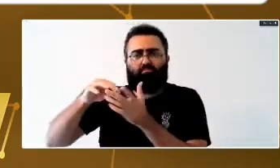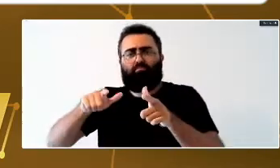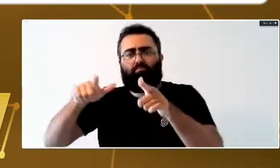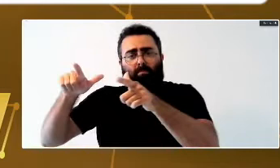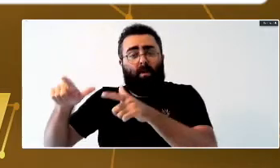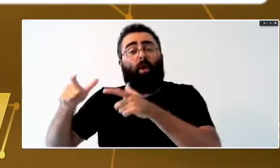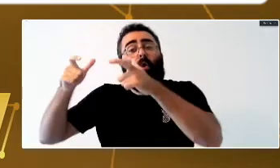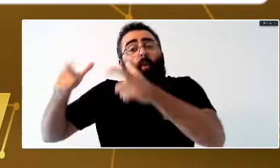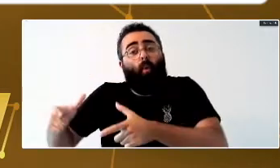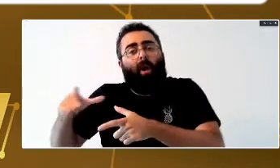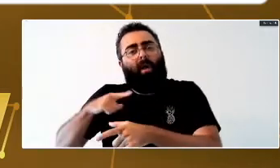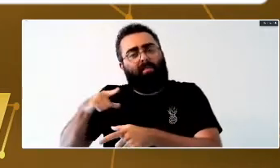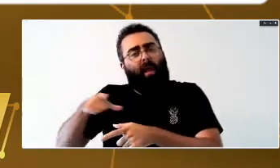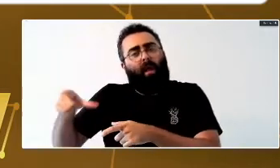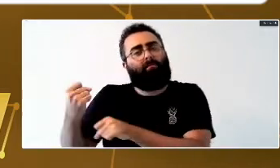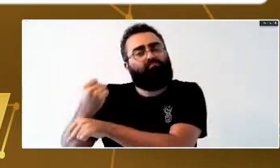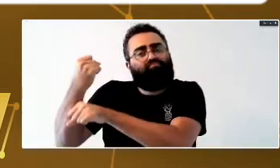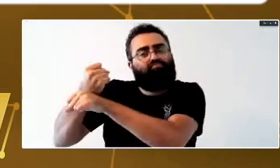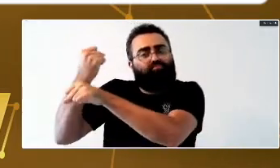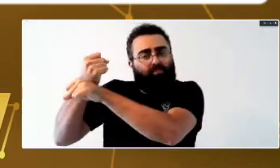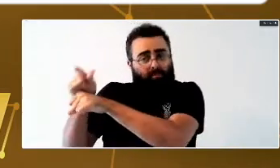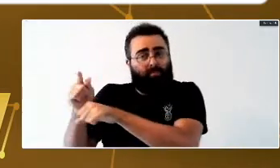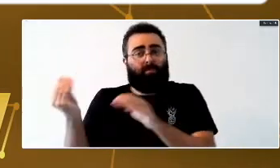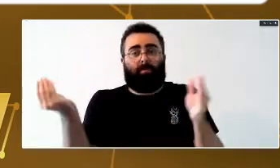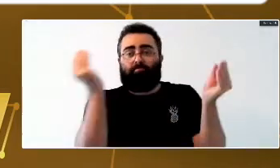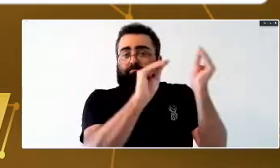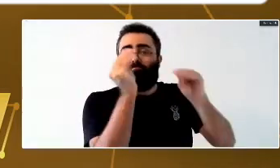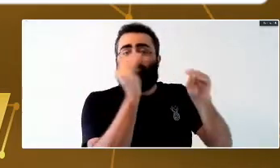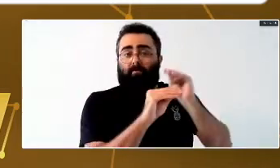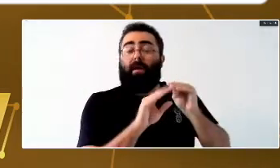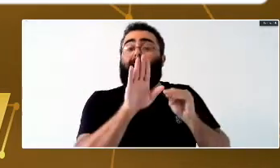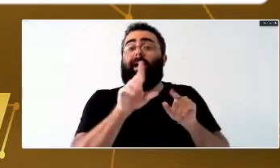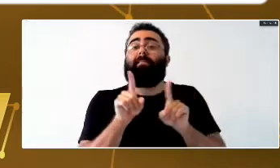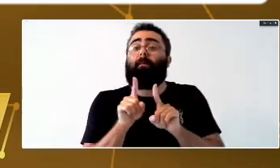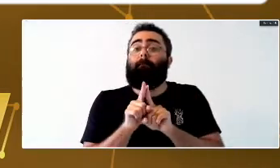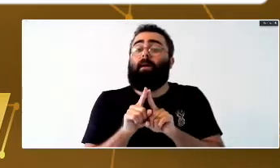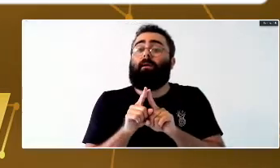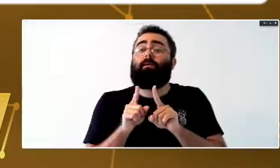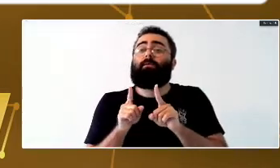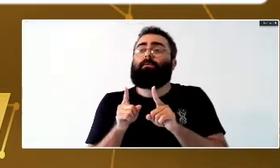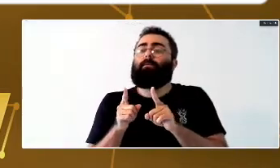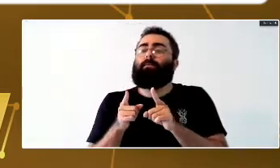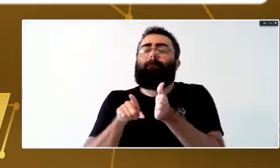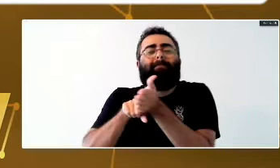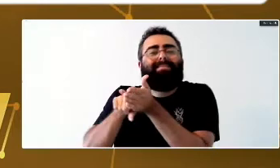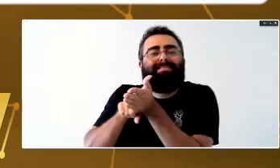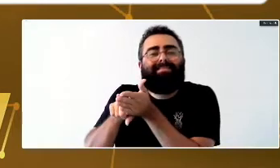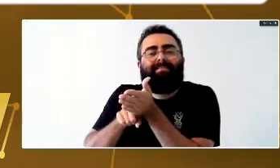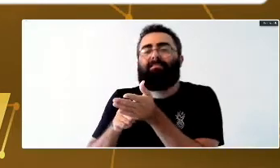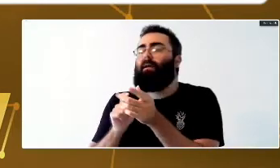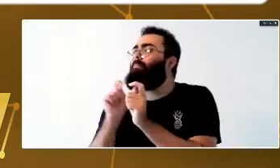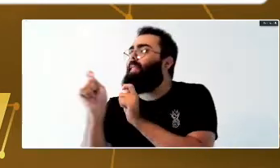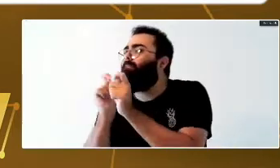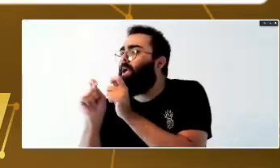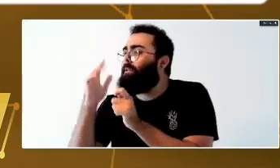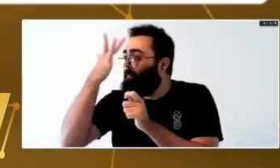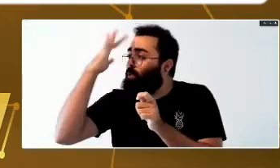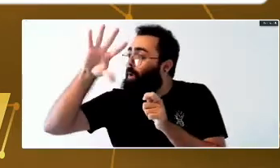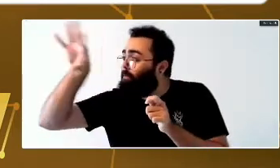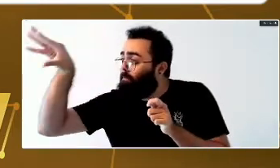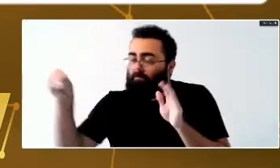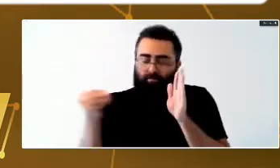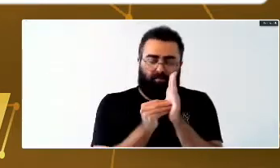de geração, agregados a informações de terceiros. Isso eu vou mostrar um pouco mais em detalhe na demonstração que eu vou fazer ao